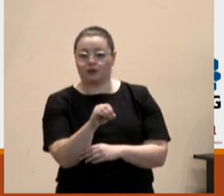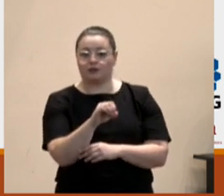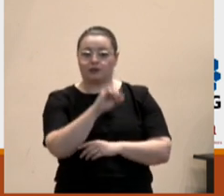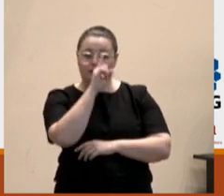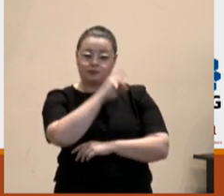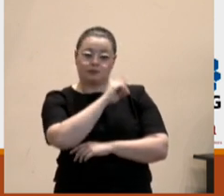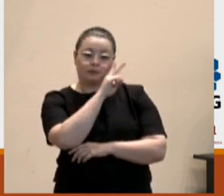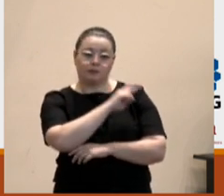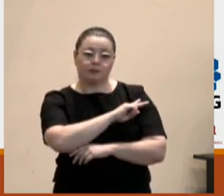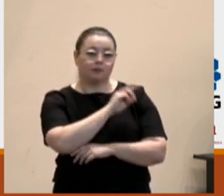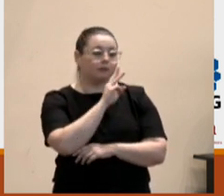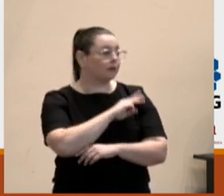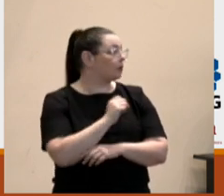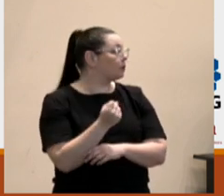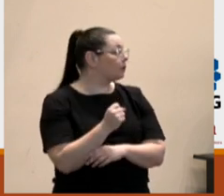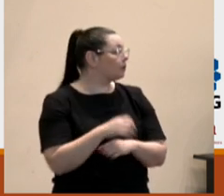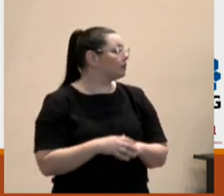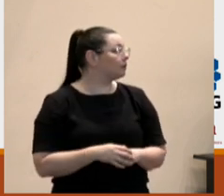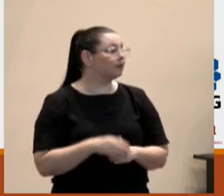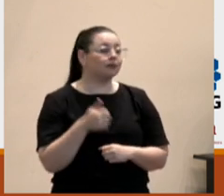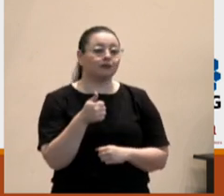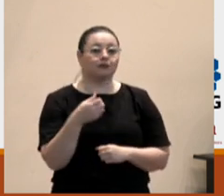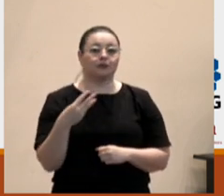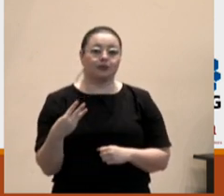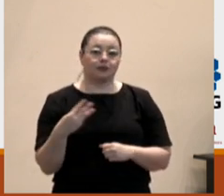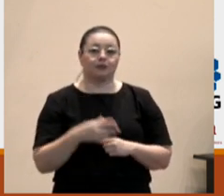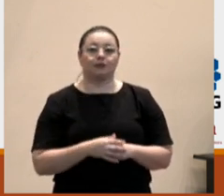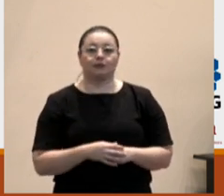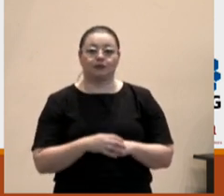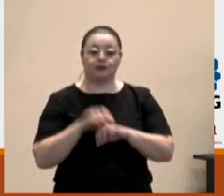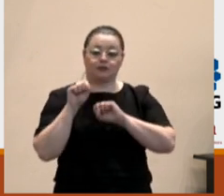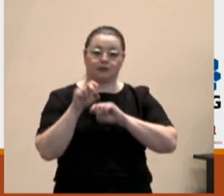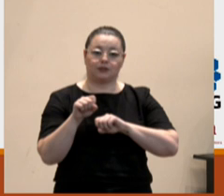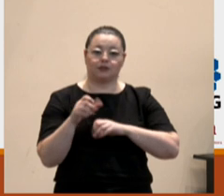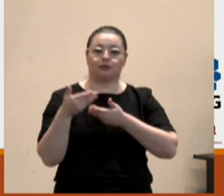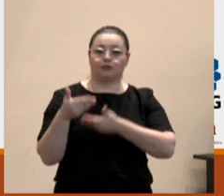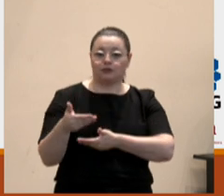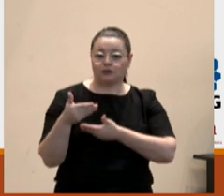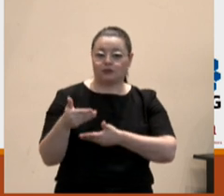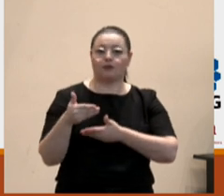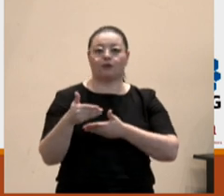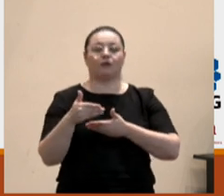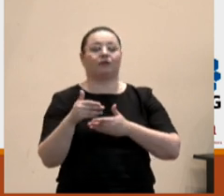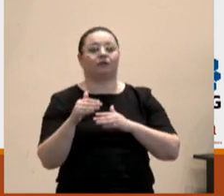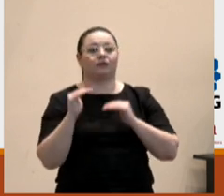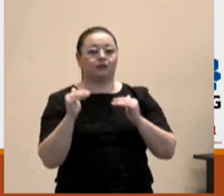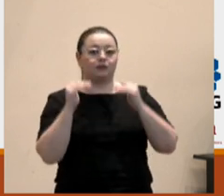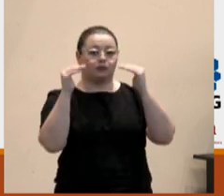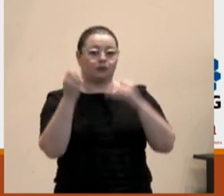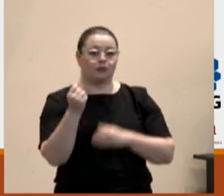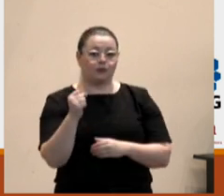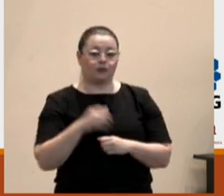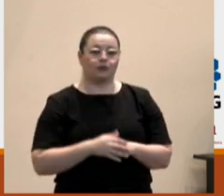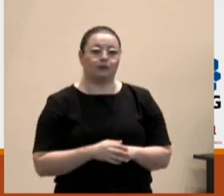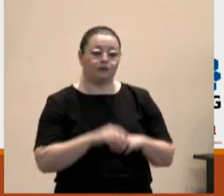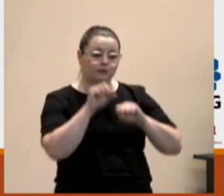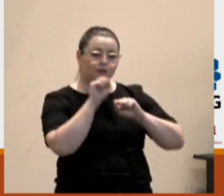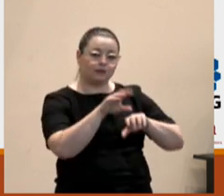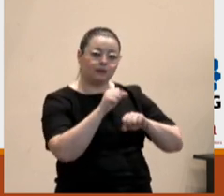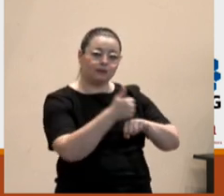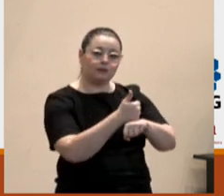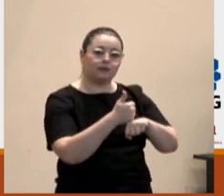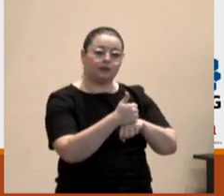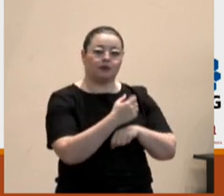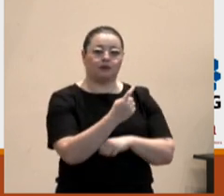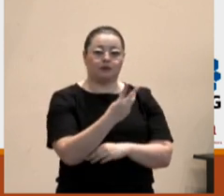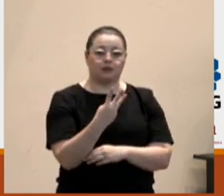8, 13. Educação de jovens e adultos, 8. Educação profissional, 13. E